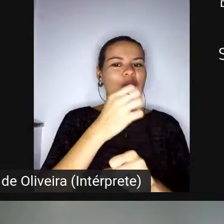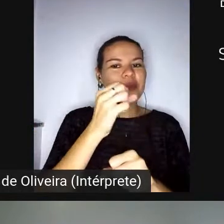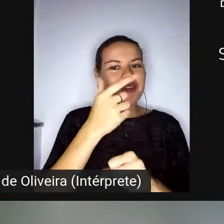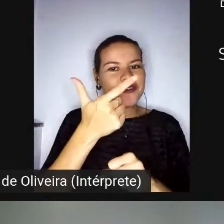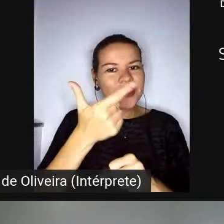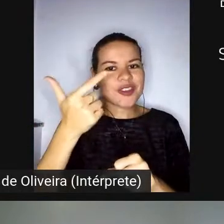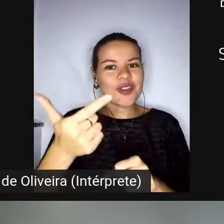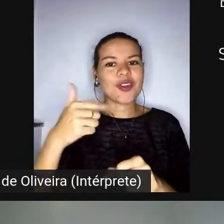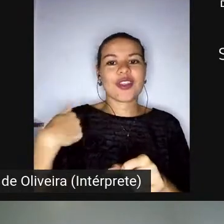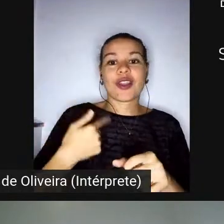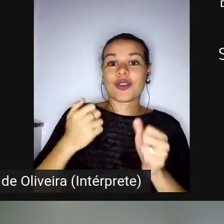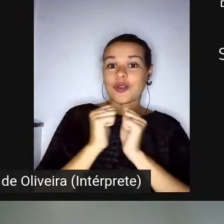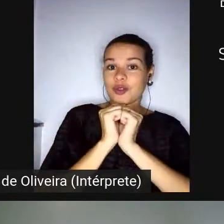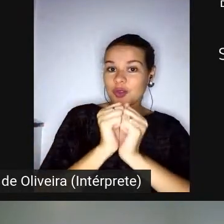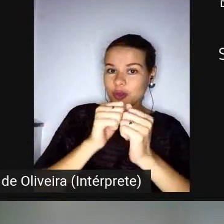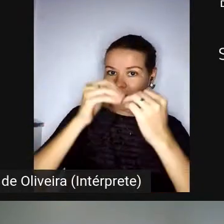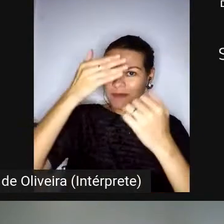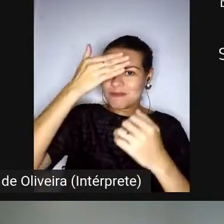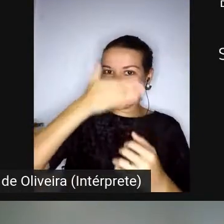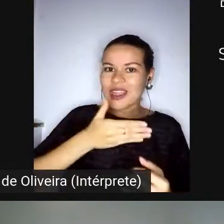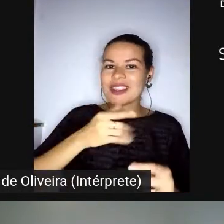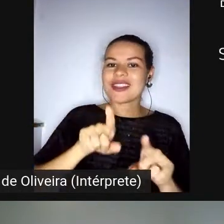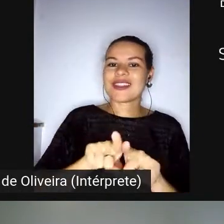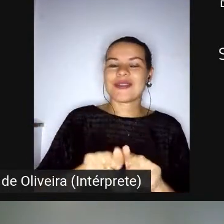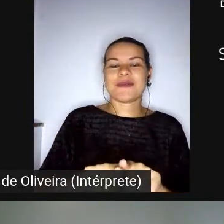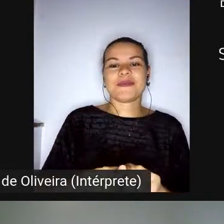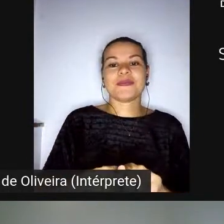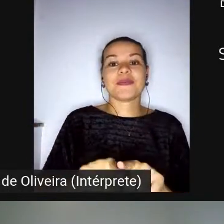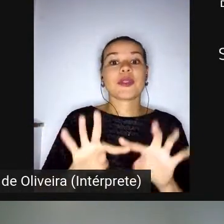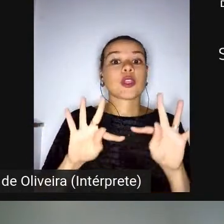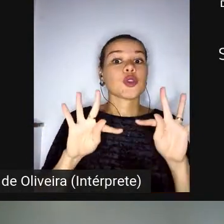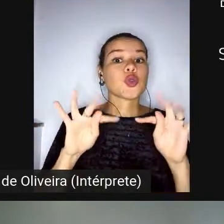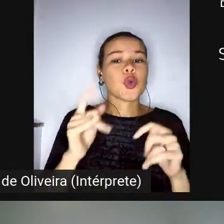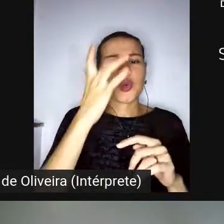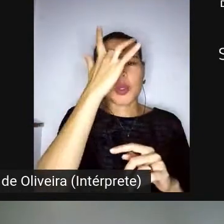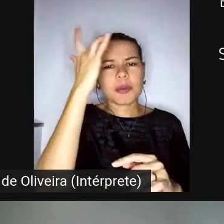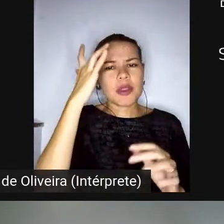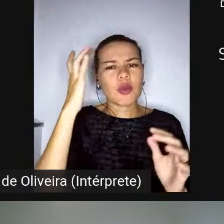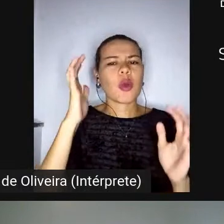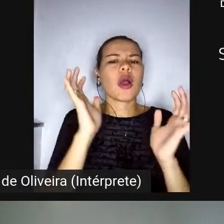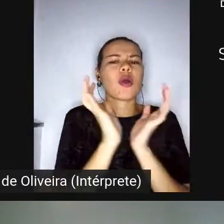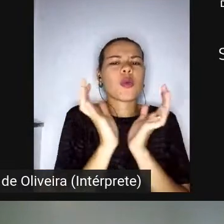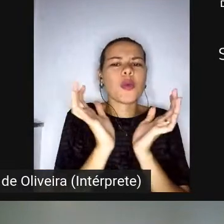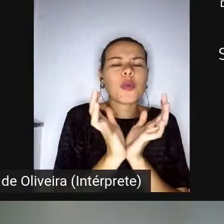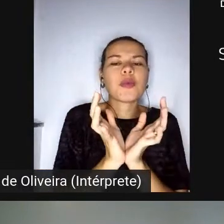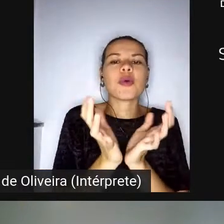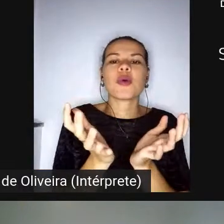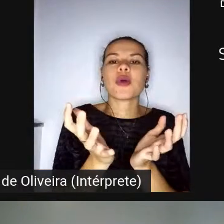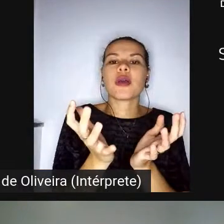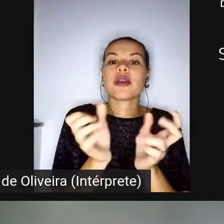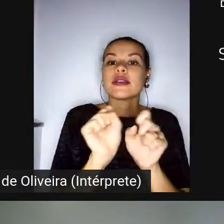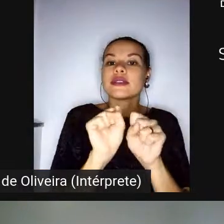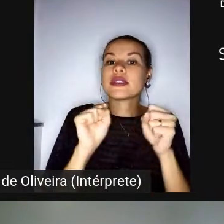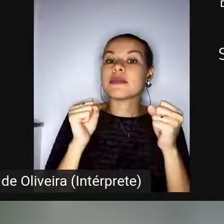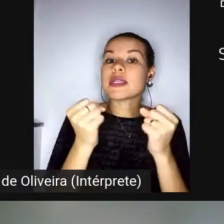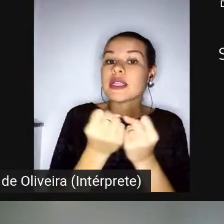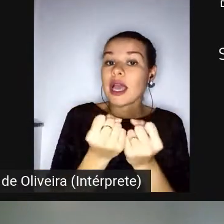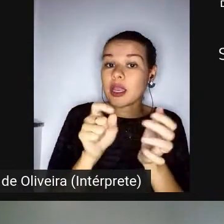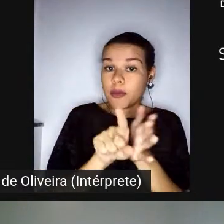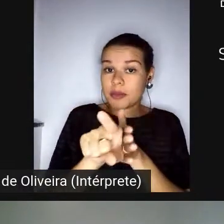desse evento Então toda a equipe a equipe da do grupo do seminário de pesquisa e extensão